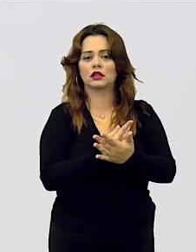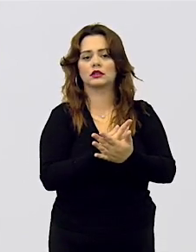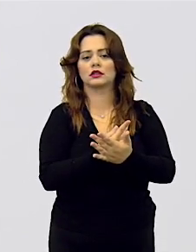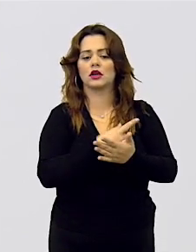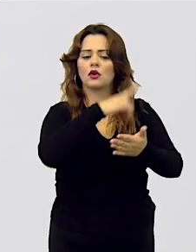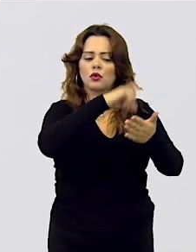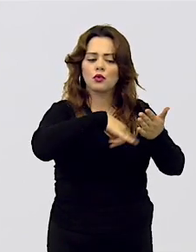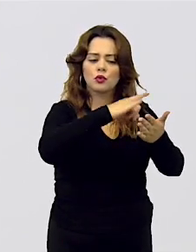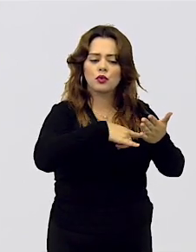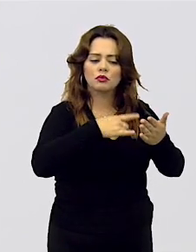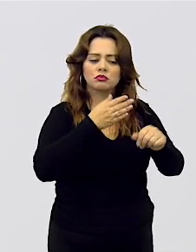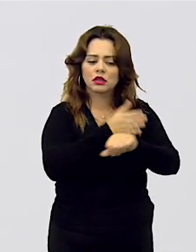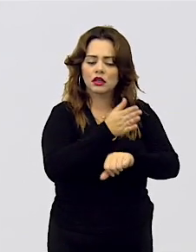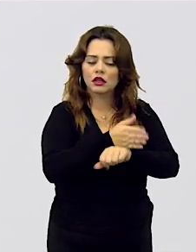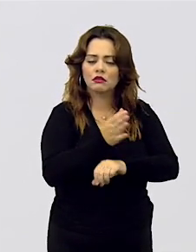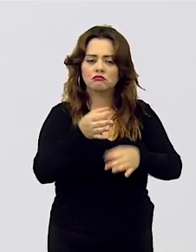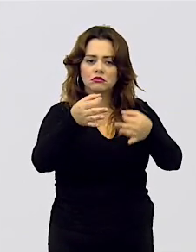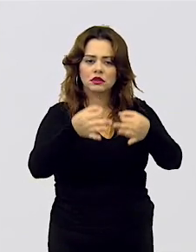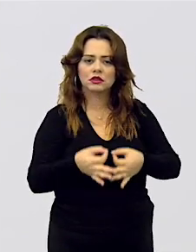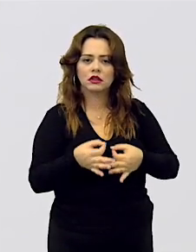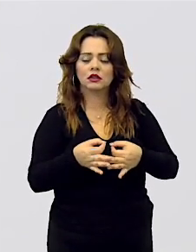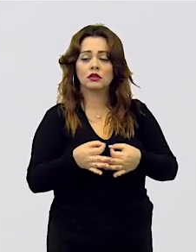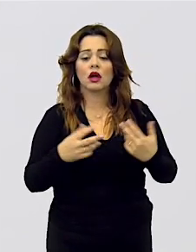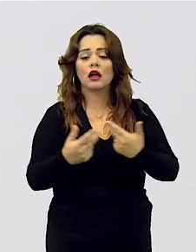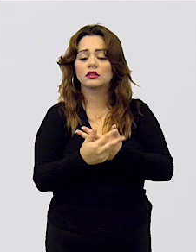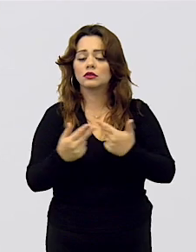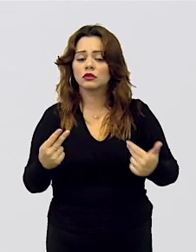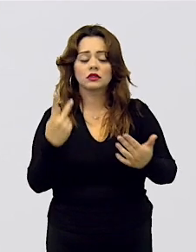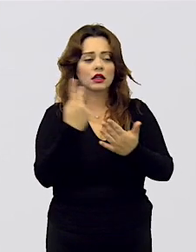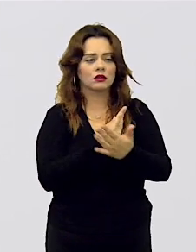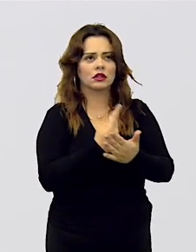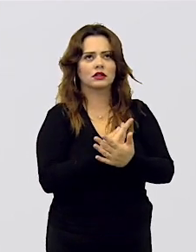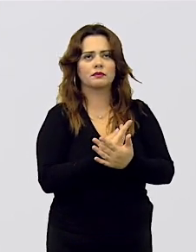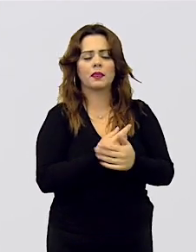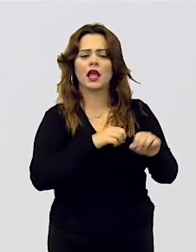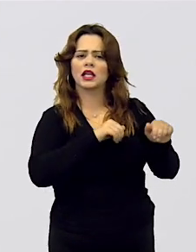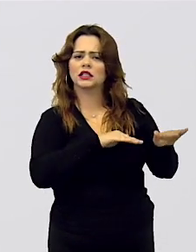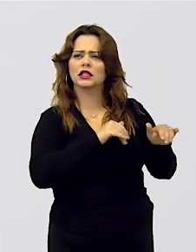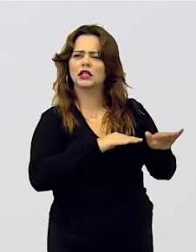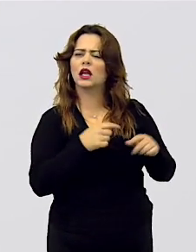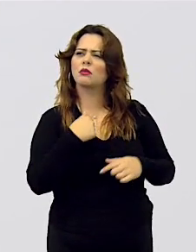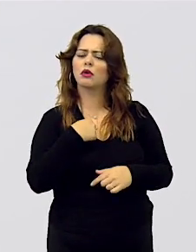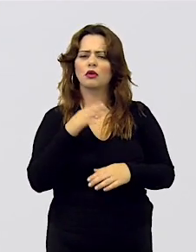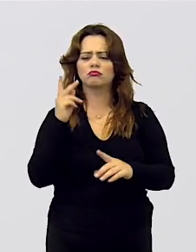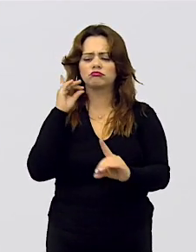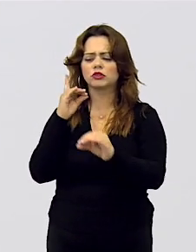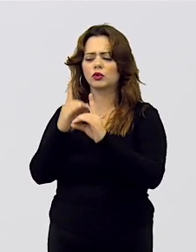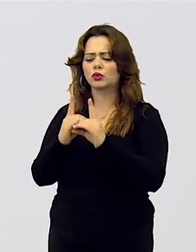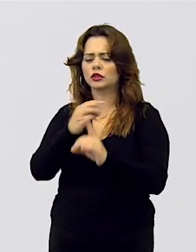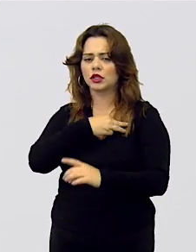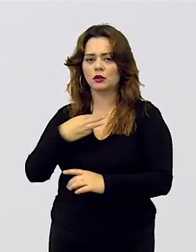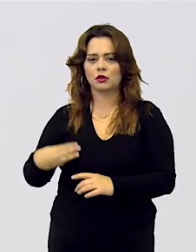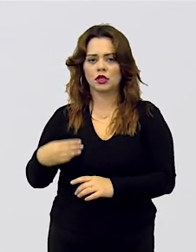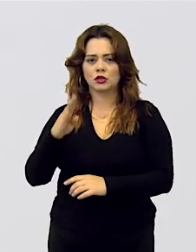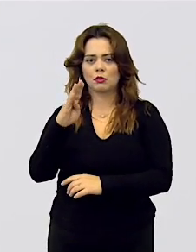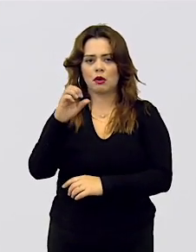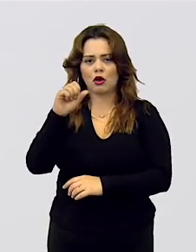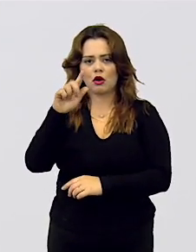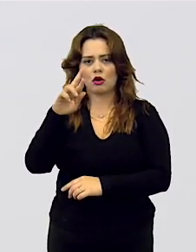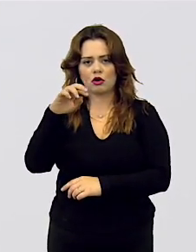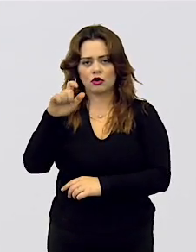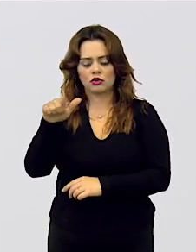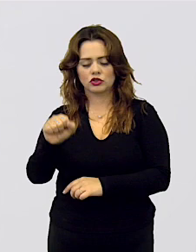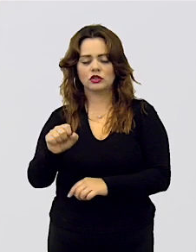ações que uma vez planejadas se executam em setembro eu encontrei o ministro board a margem